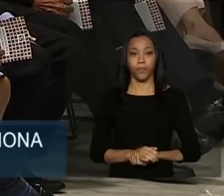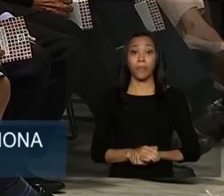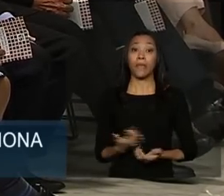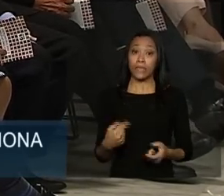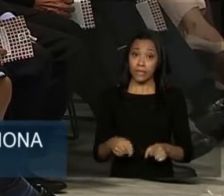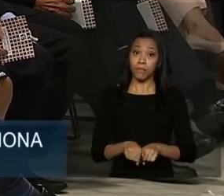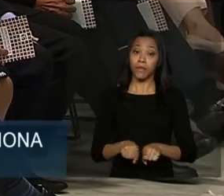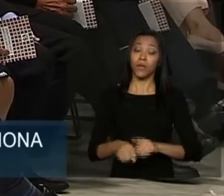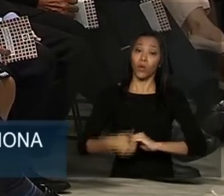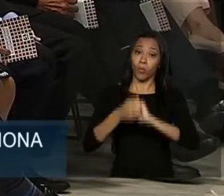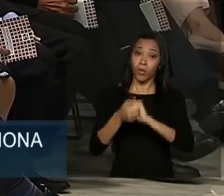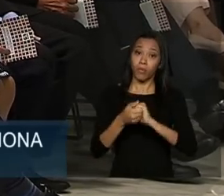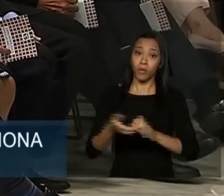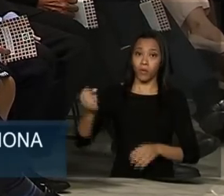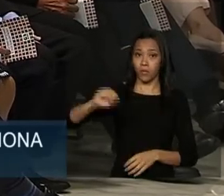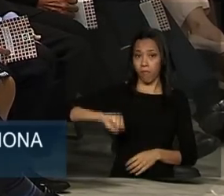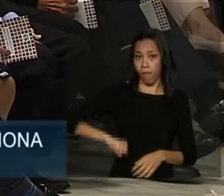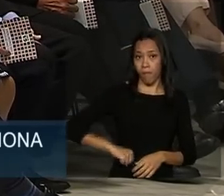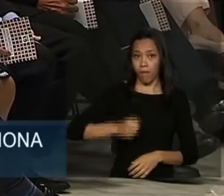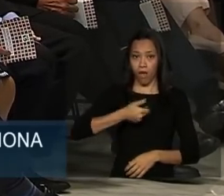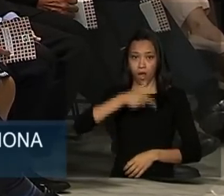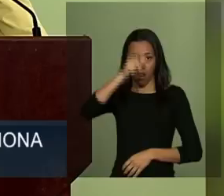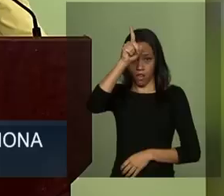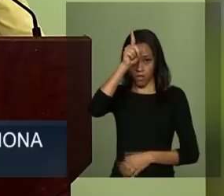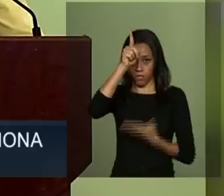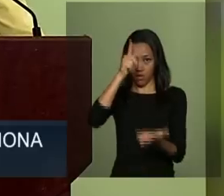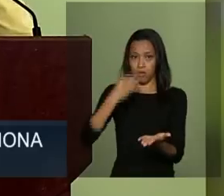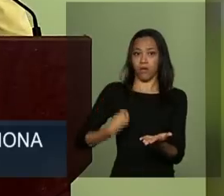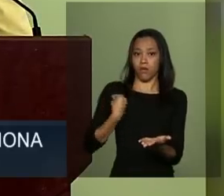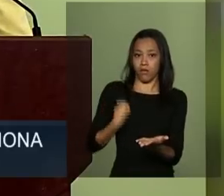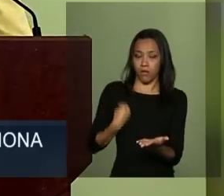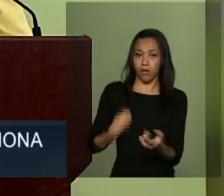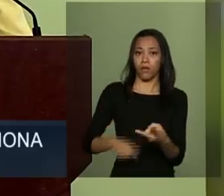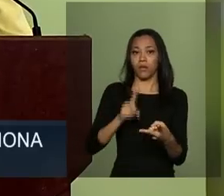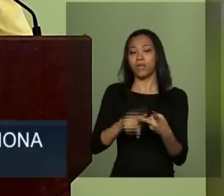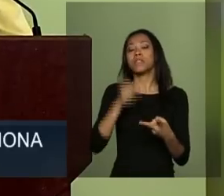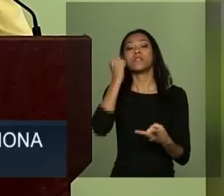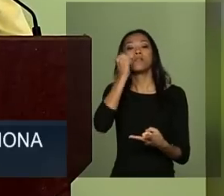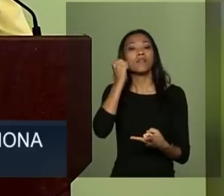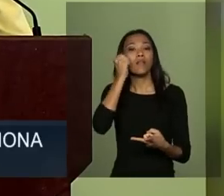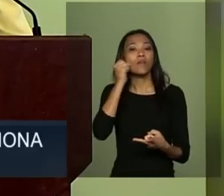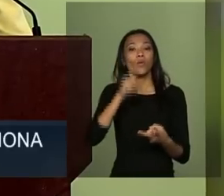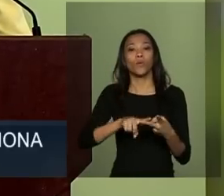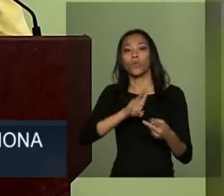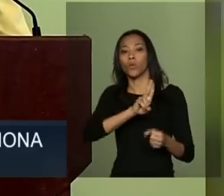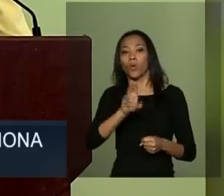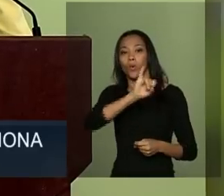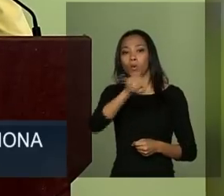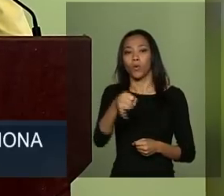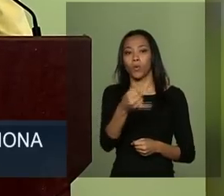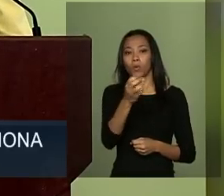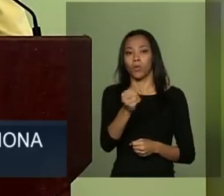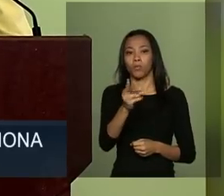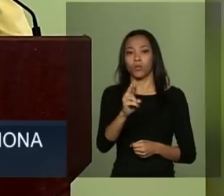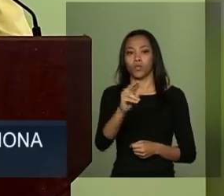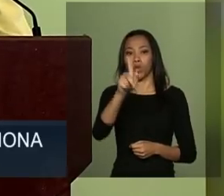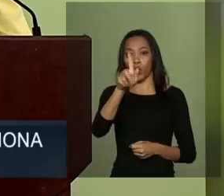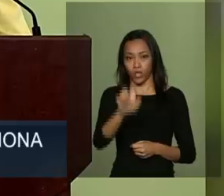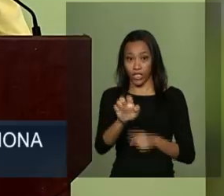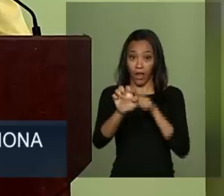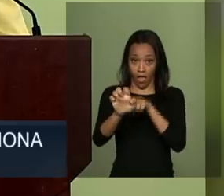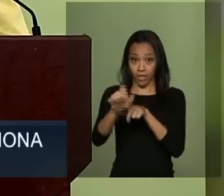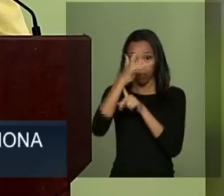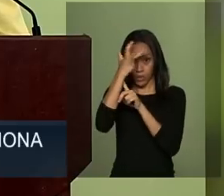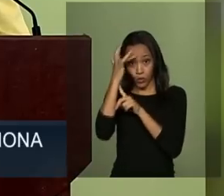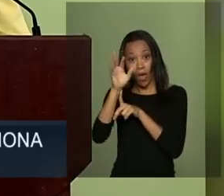Cumprimento o embaixador da Alemanha, Dirk Brengelmann, os senadores Jorge Viana, que foi o